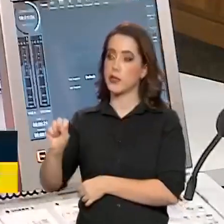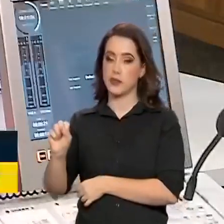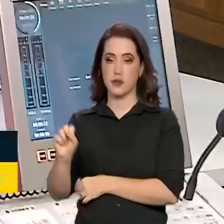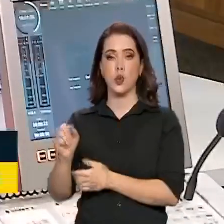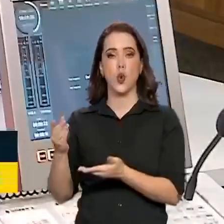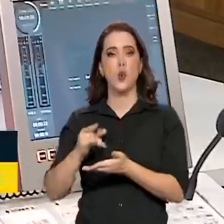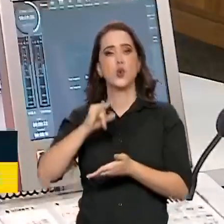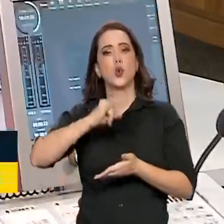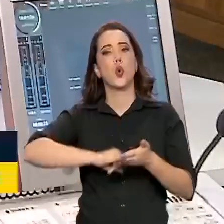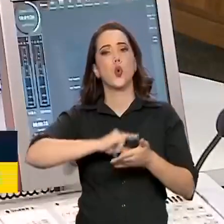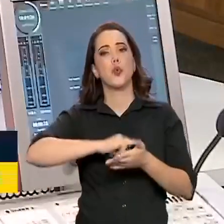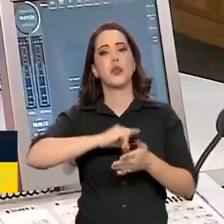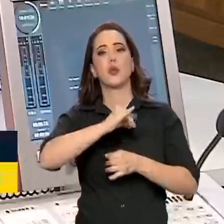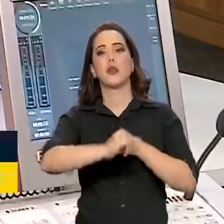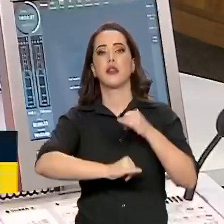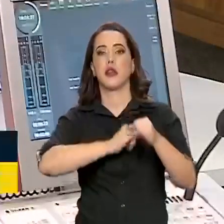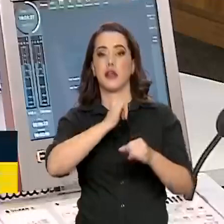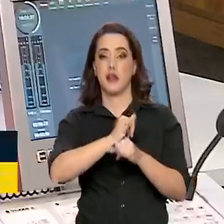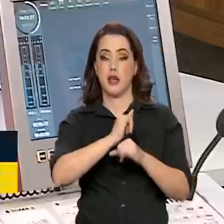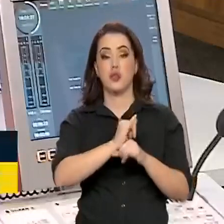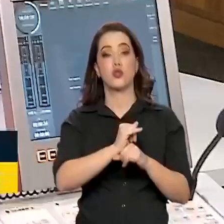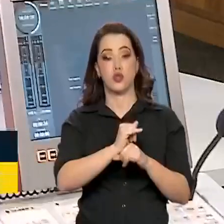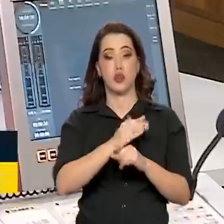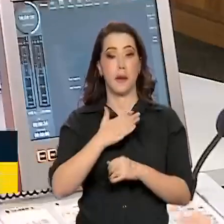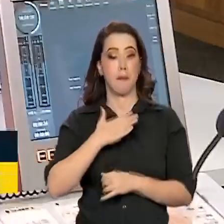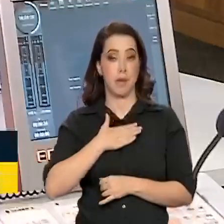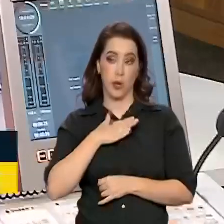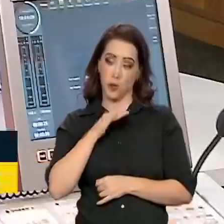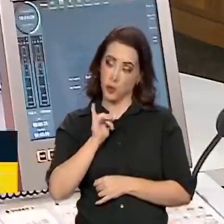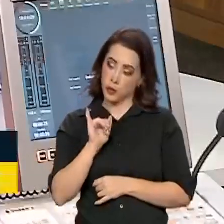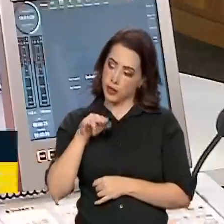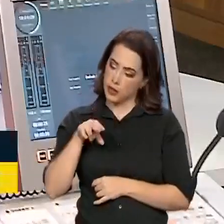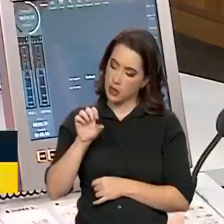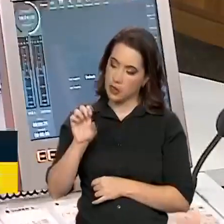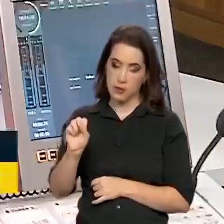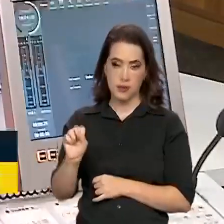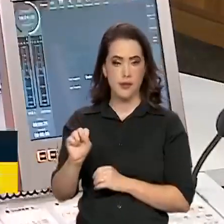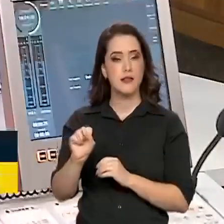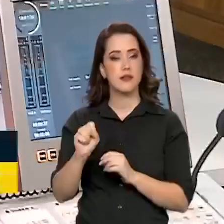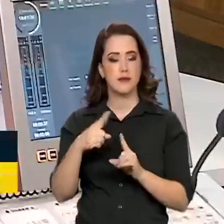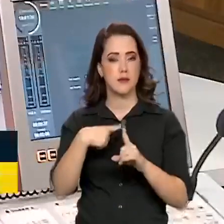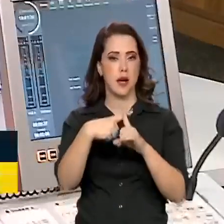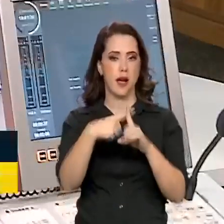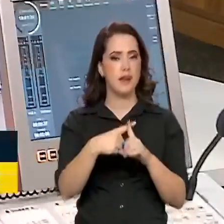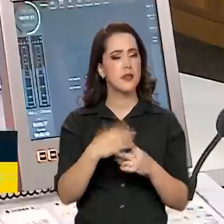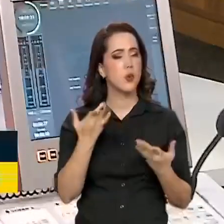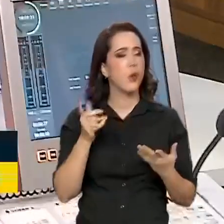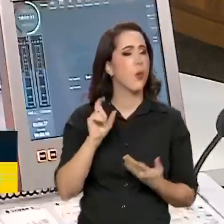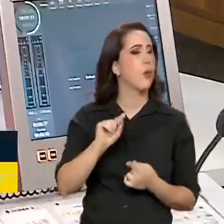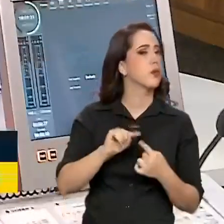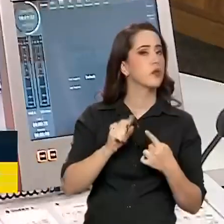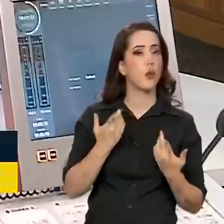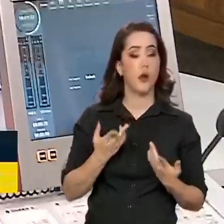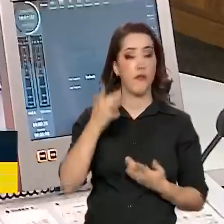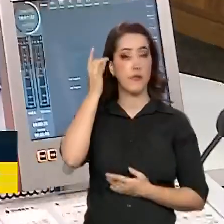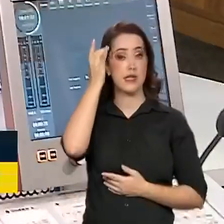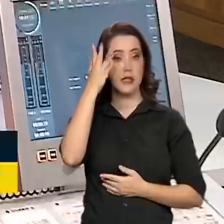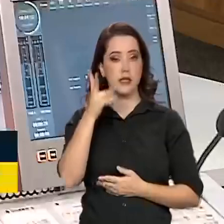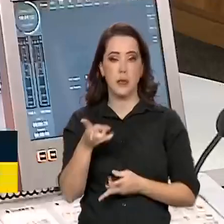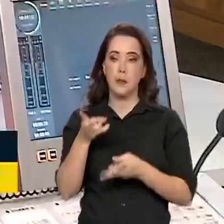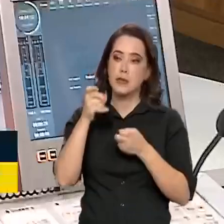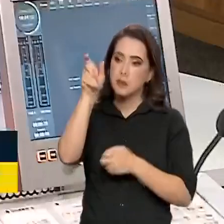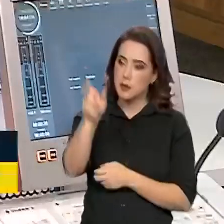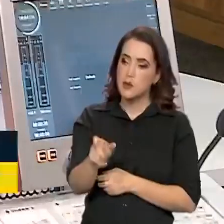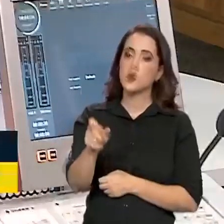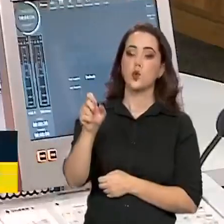beneficiário Meu INSS+. O documento vai facilitar a identificação de aposentados e pensionistas e poderá ser utilizado